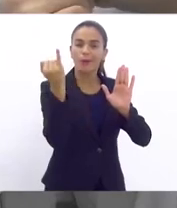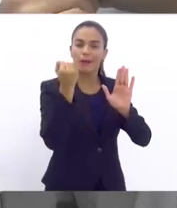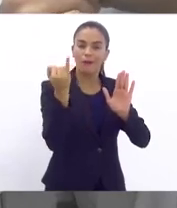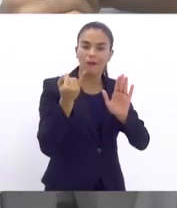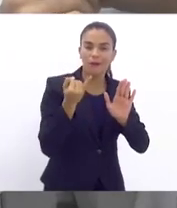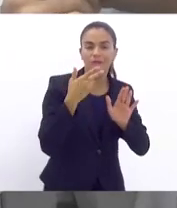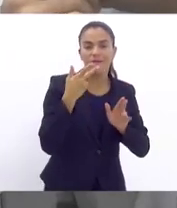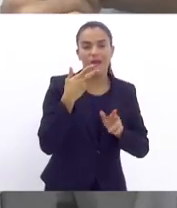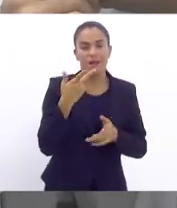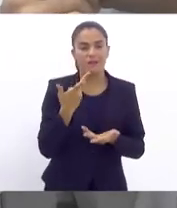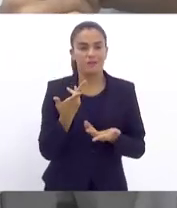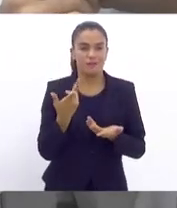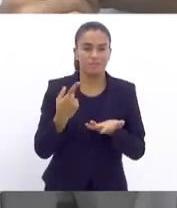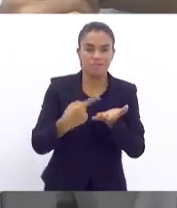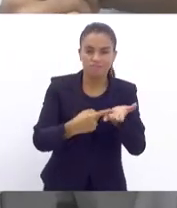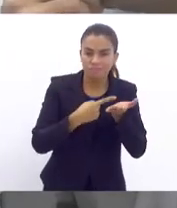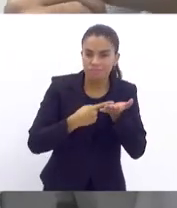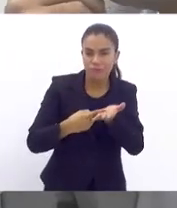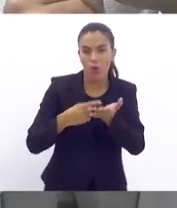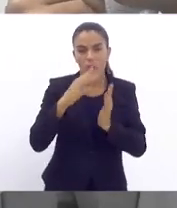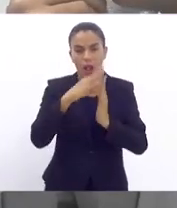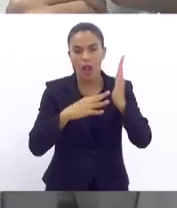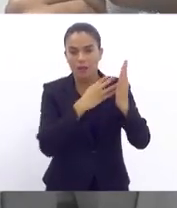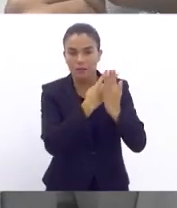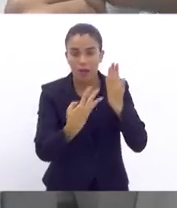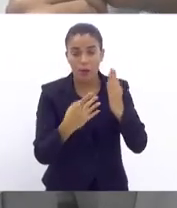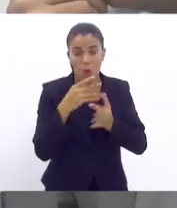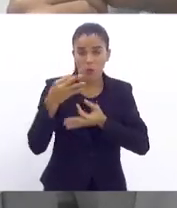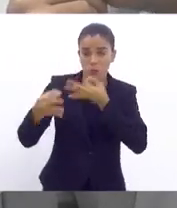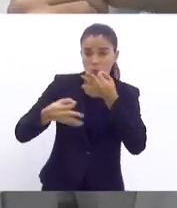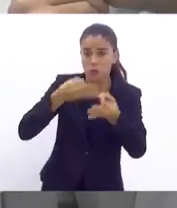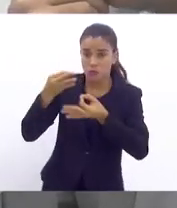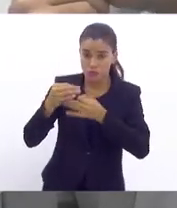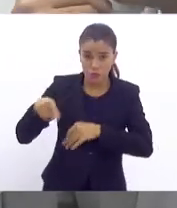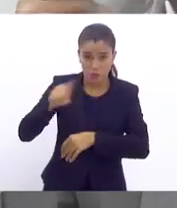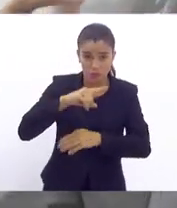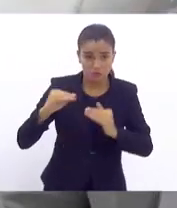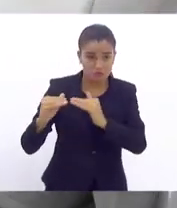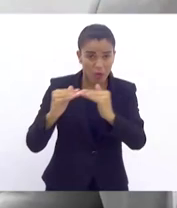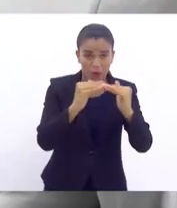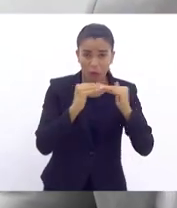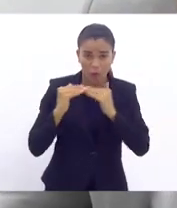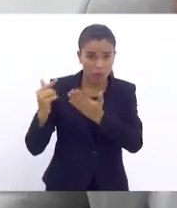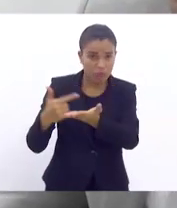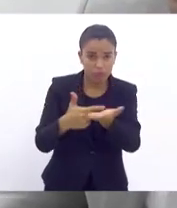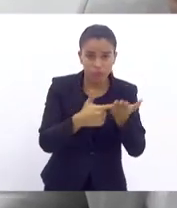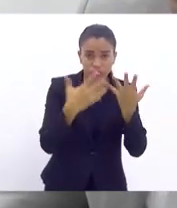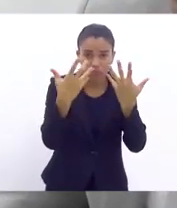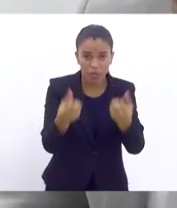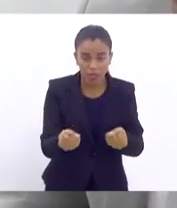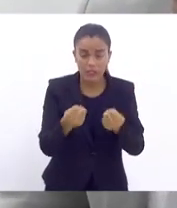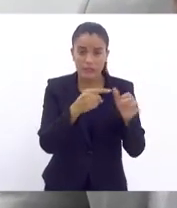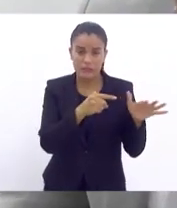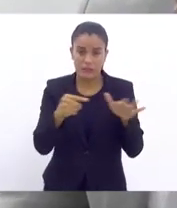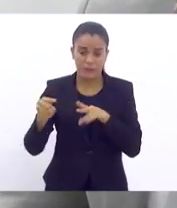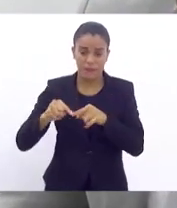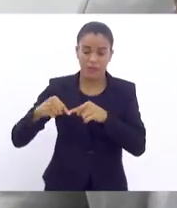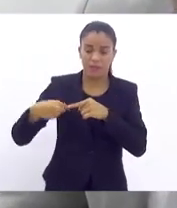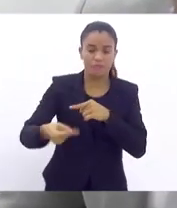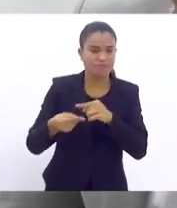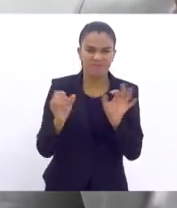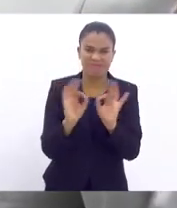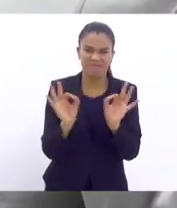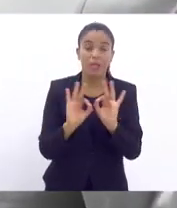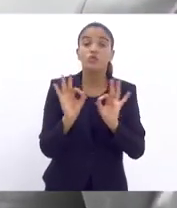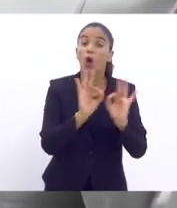essas extraordinária dos calendários ou outra que vossa excelências surgiram se todos tiverem de acordo a gente não faz na semana que vem organiza